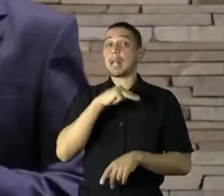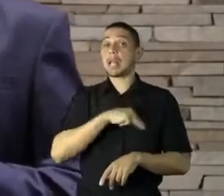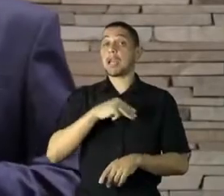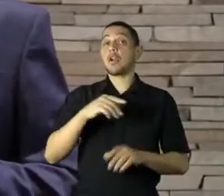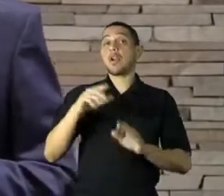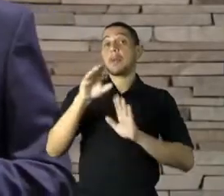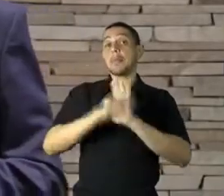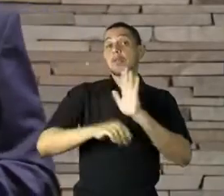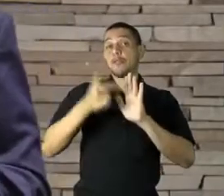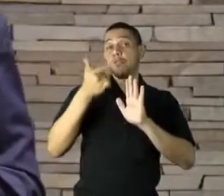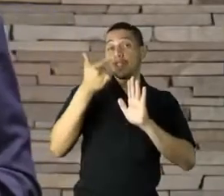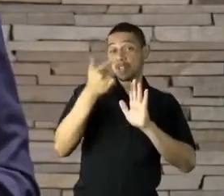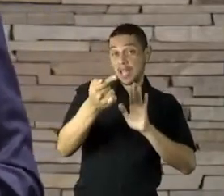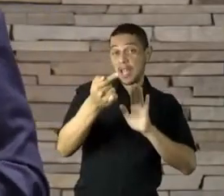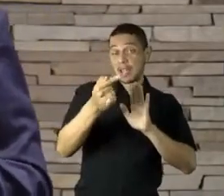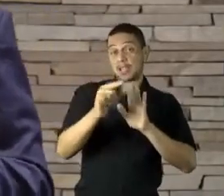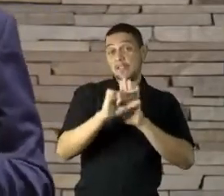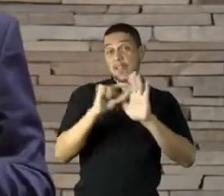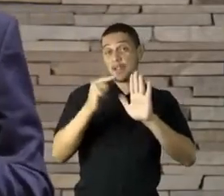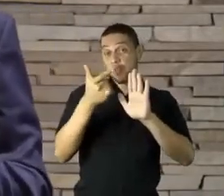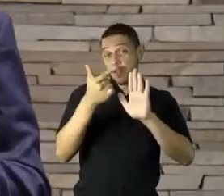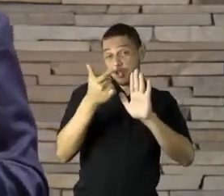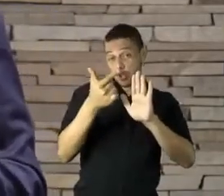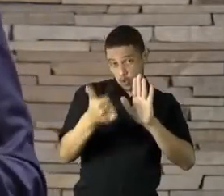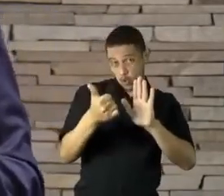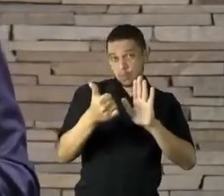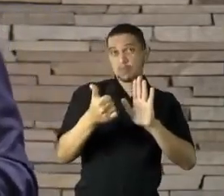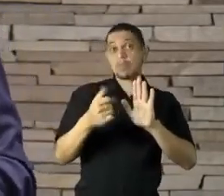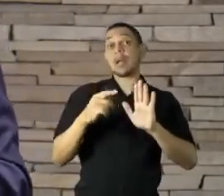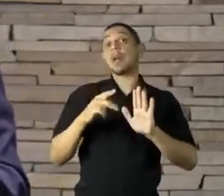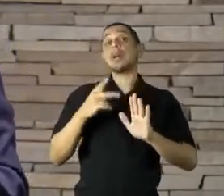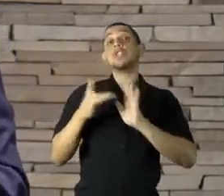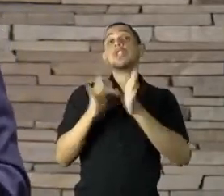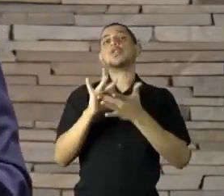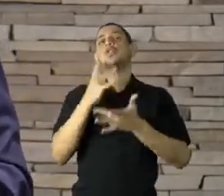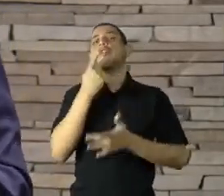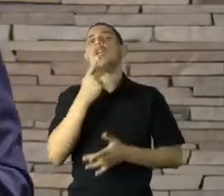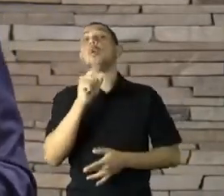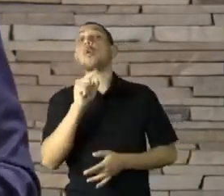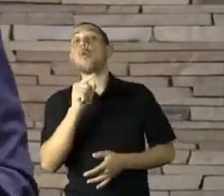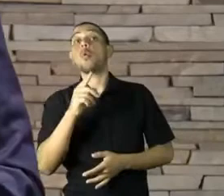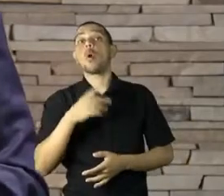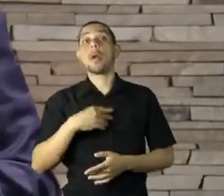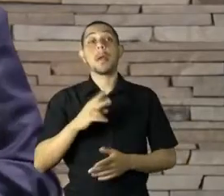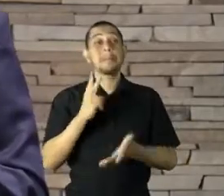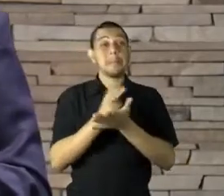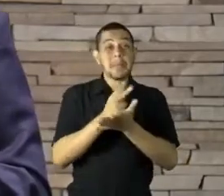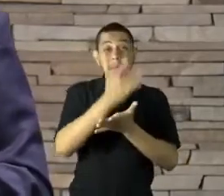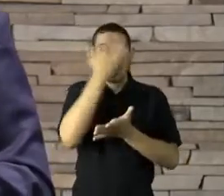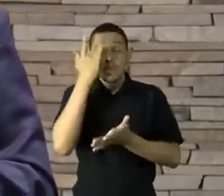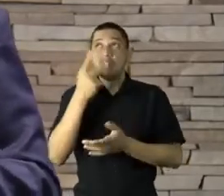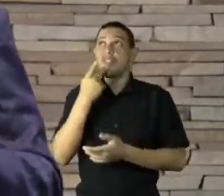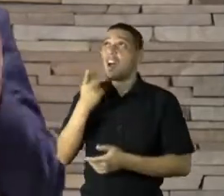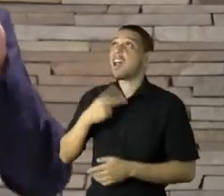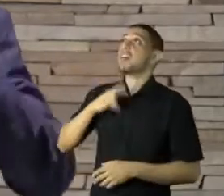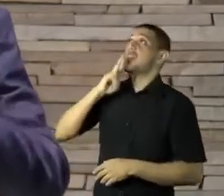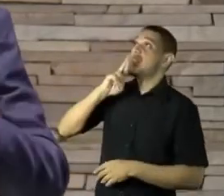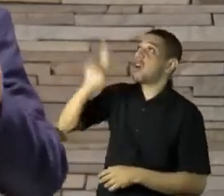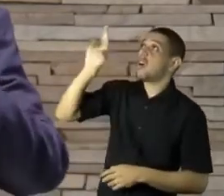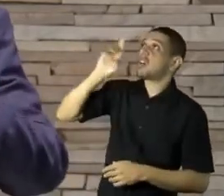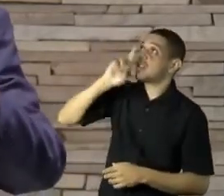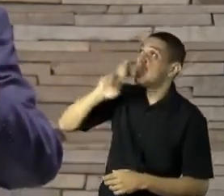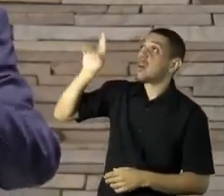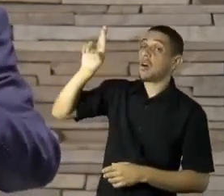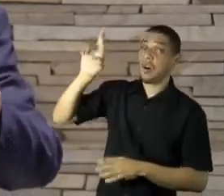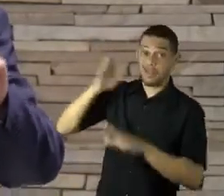a 23 onde Jesus diz assim nem todo o que me diz senhor senhor entrará no reino dos céus mas